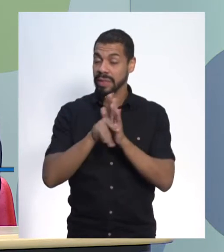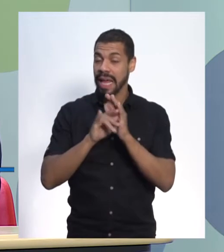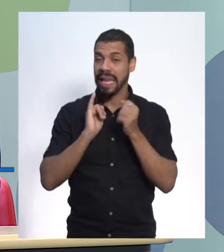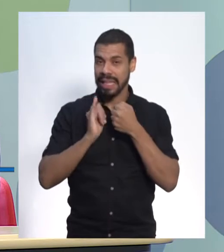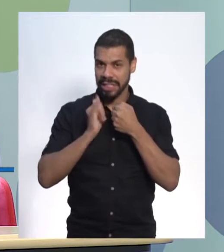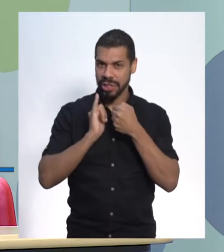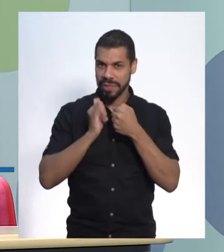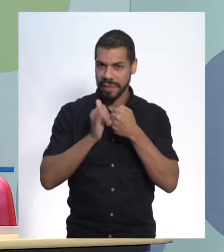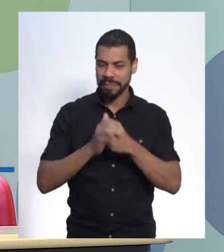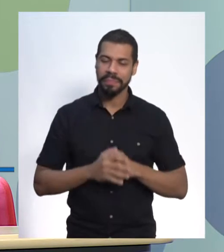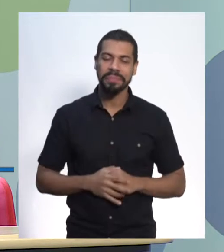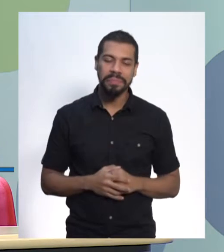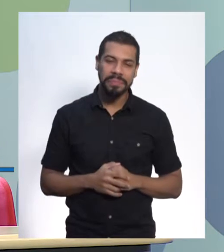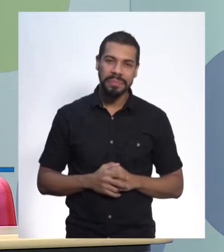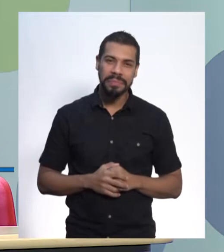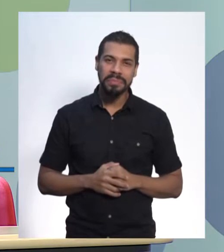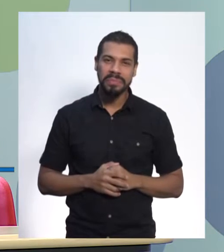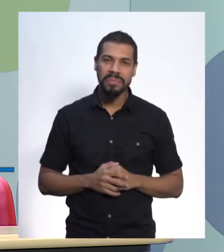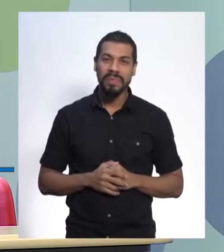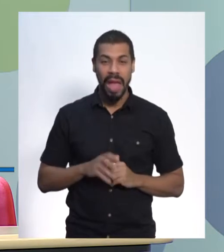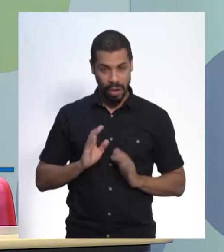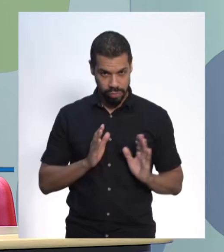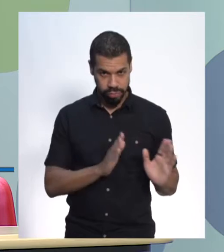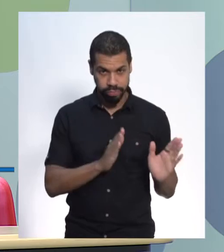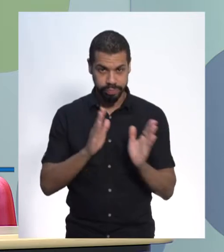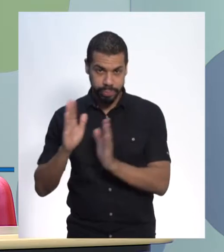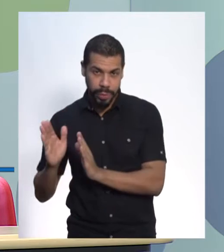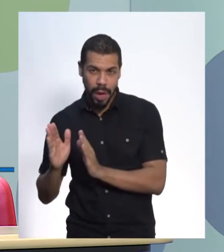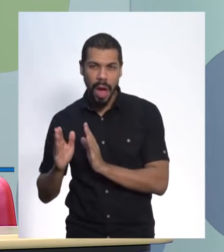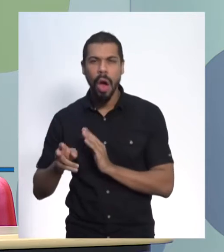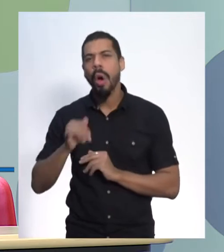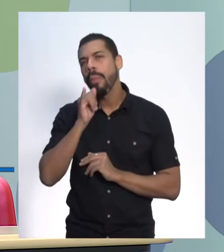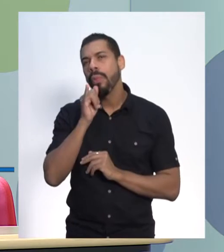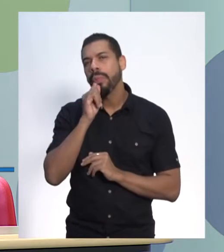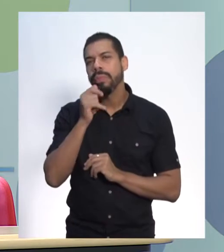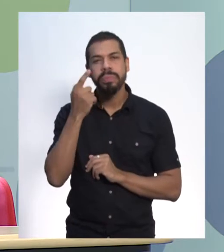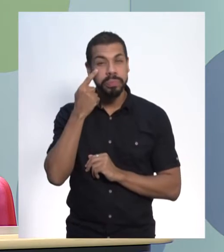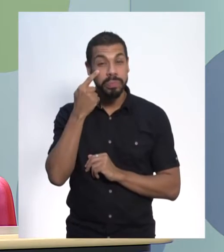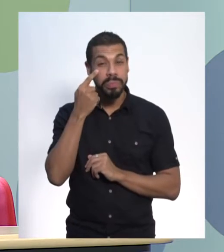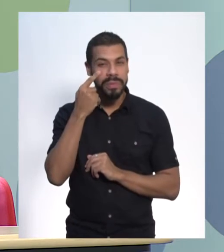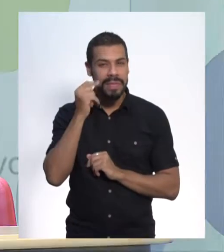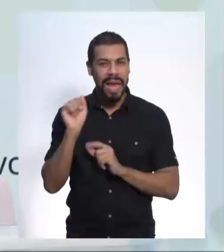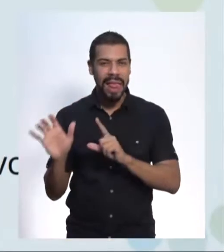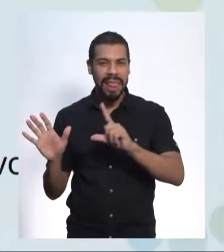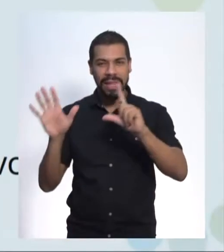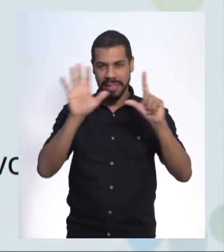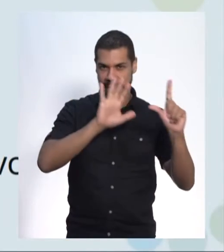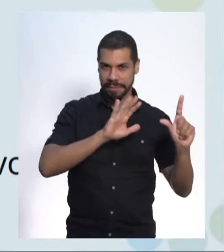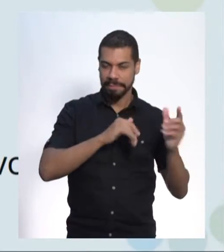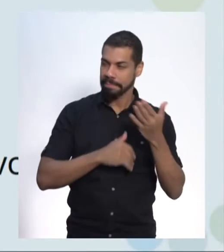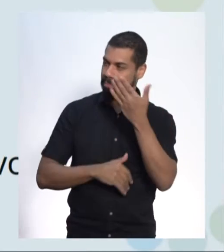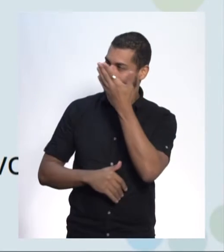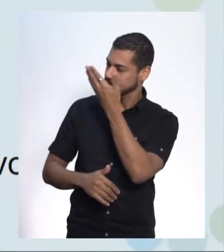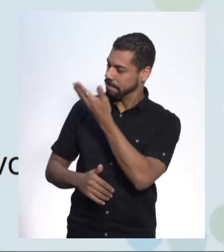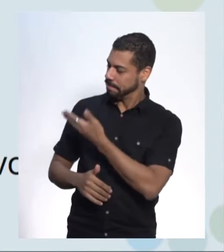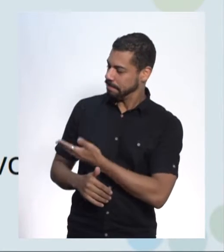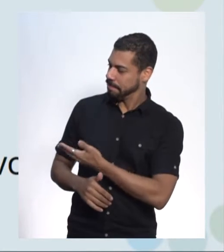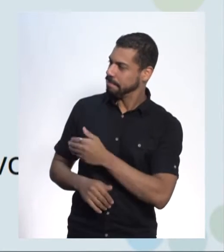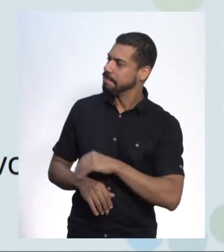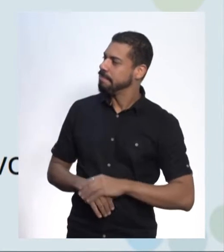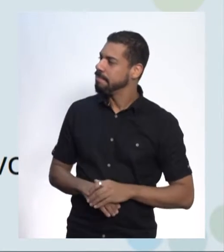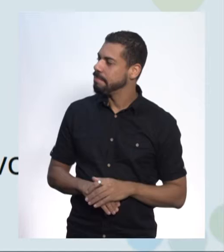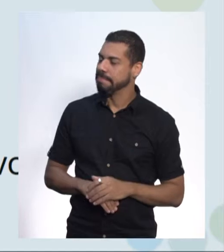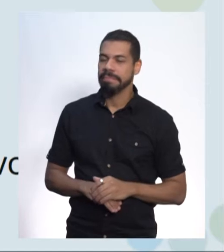A gente segue um pouquinho e vai olhar, basicamente na tela aparece para vocês assim, ó, toda boa história tem um